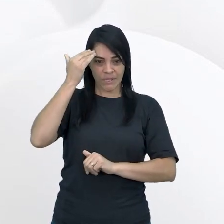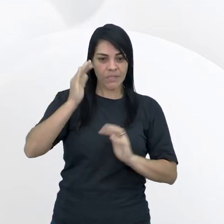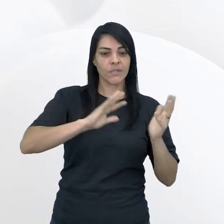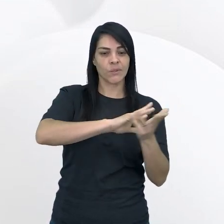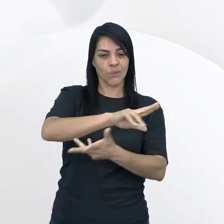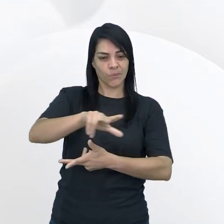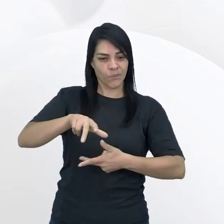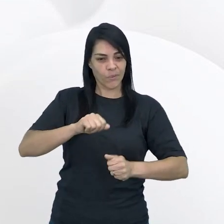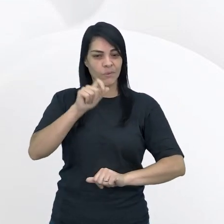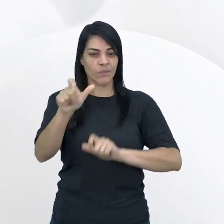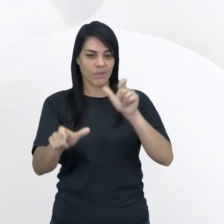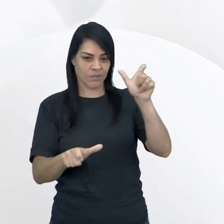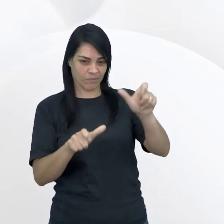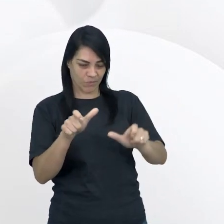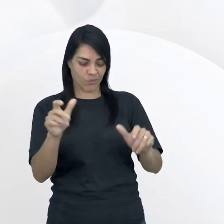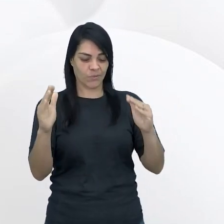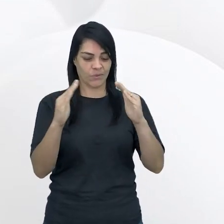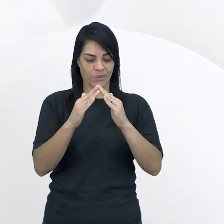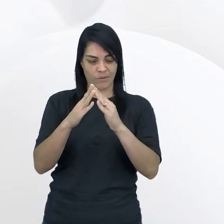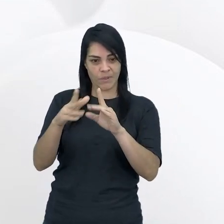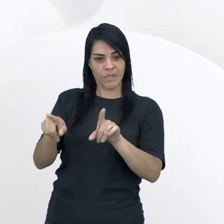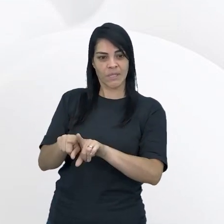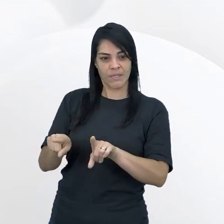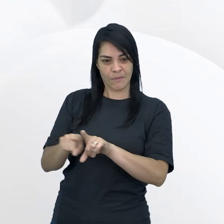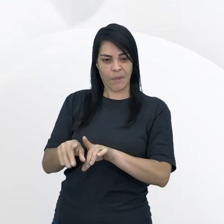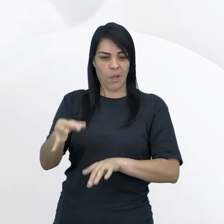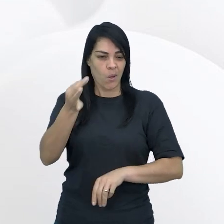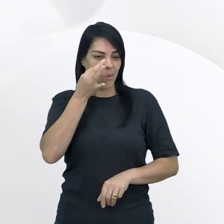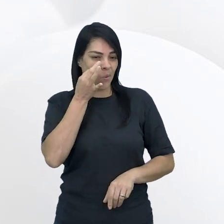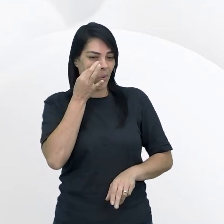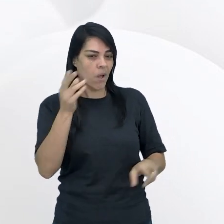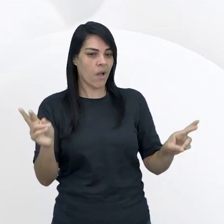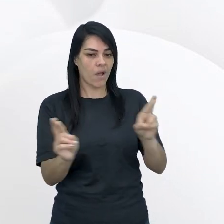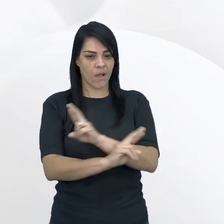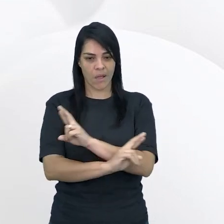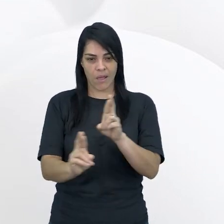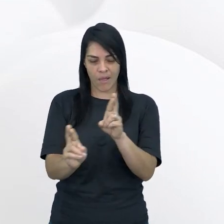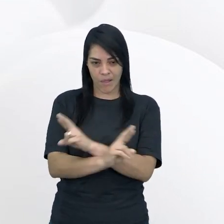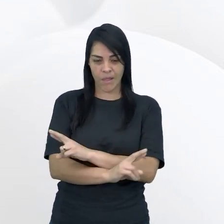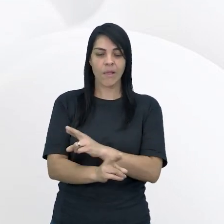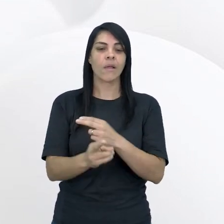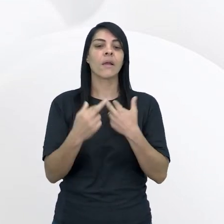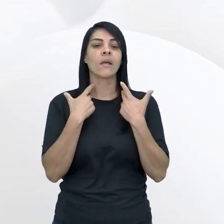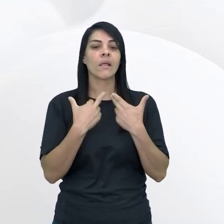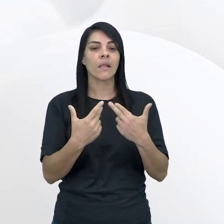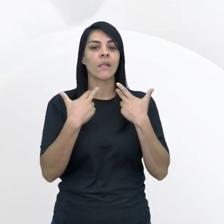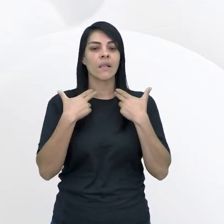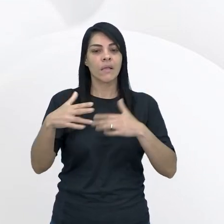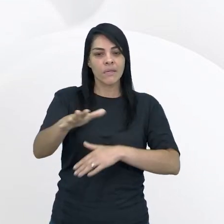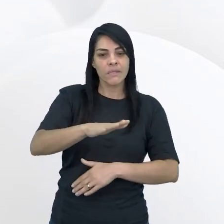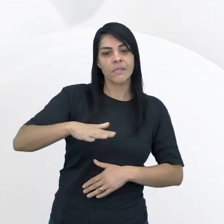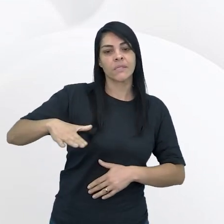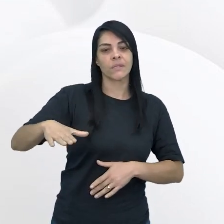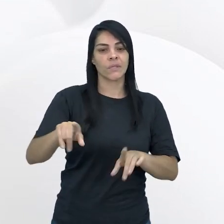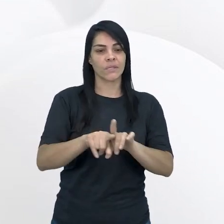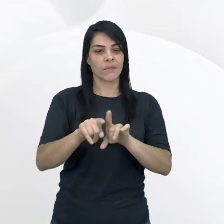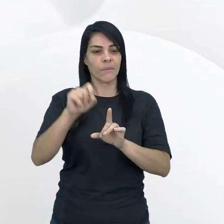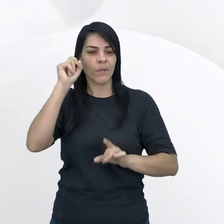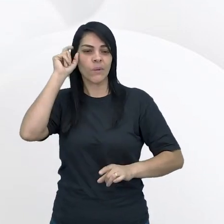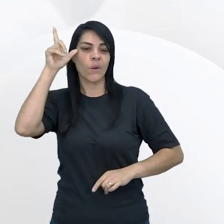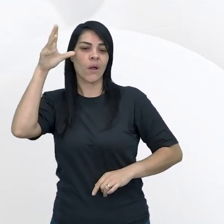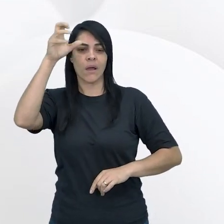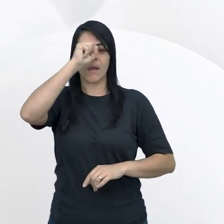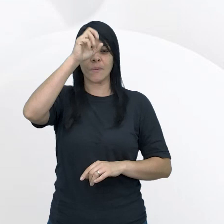e das pessoas que o habitam. Observar as relações entre língua, território e cultura, aprender sobre